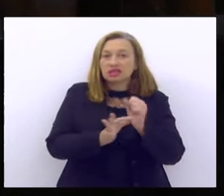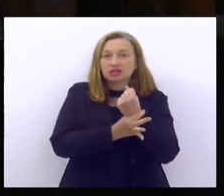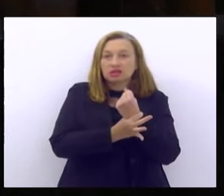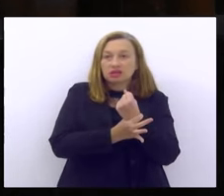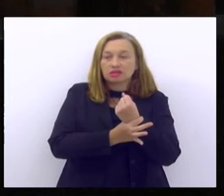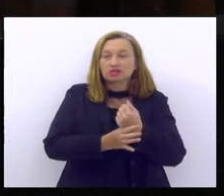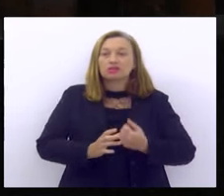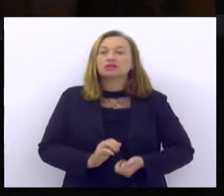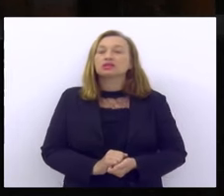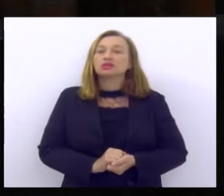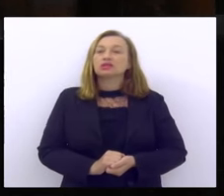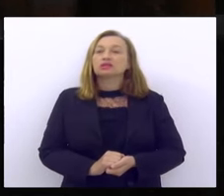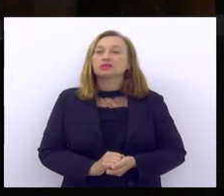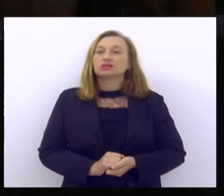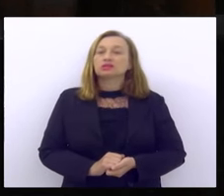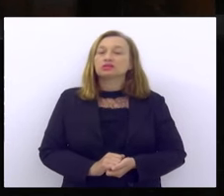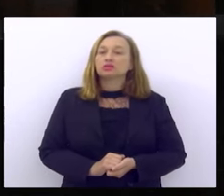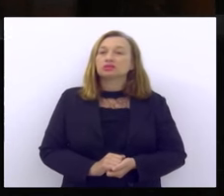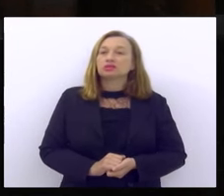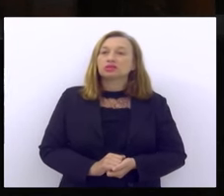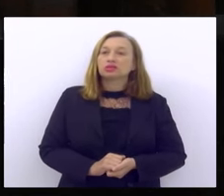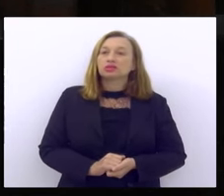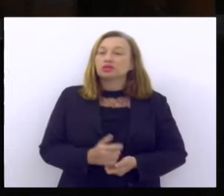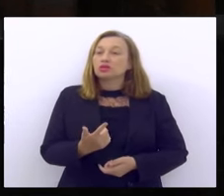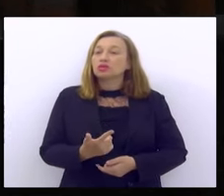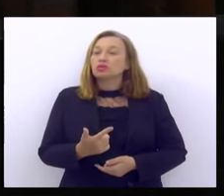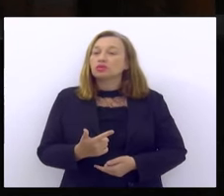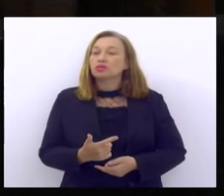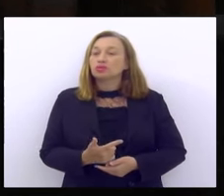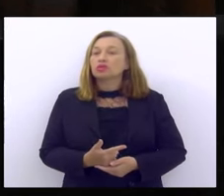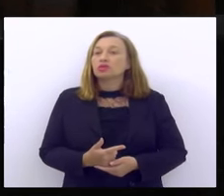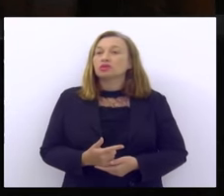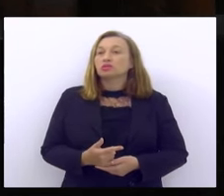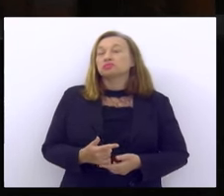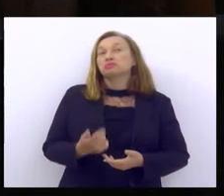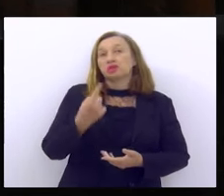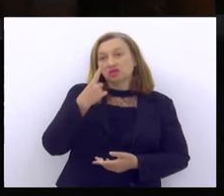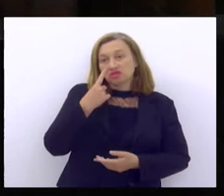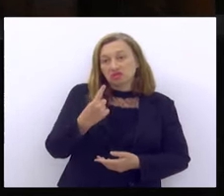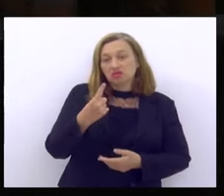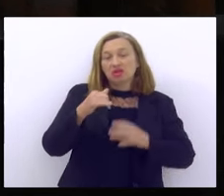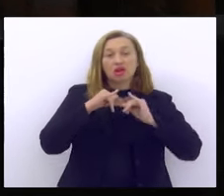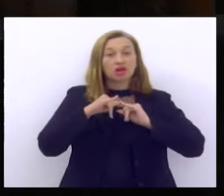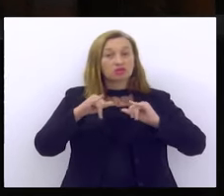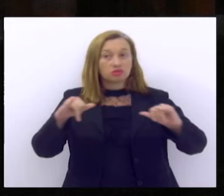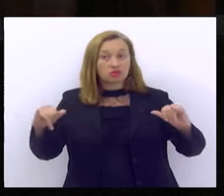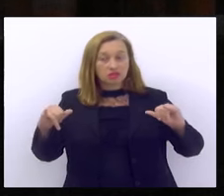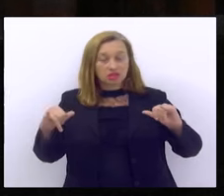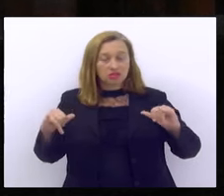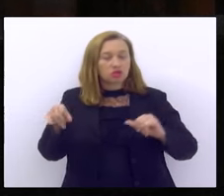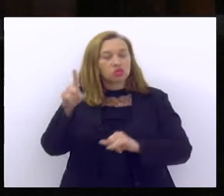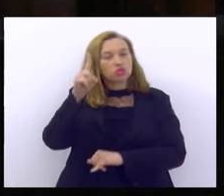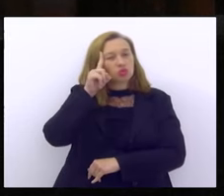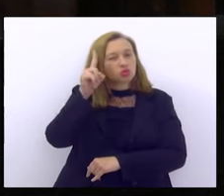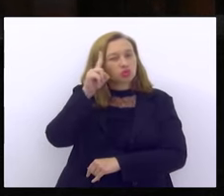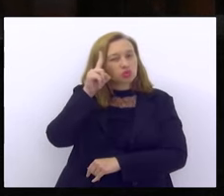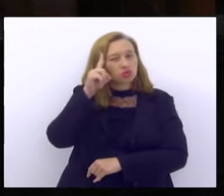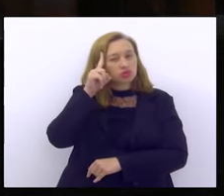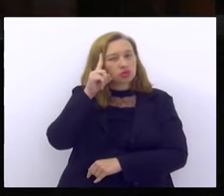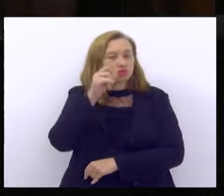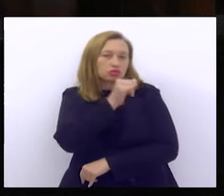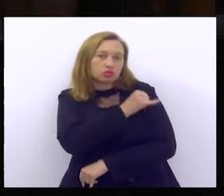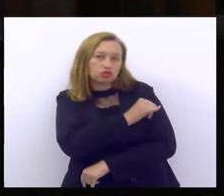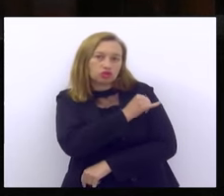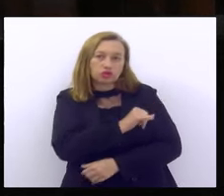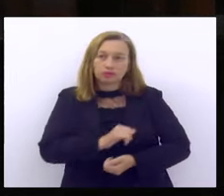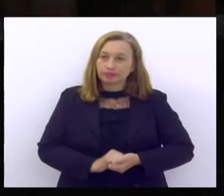do Estado. E não deu em outra, senão a tragédia que a gente vê anunciada cotidianamente no nosso Rio de